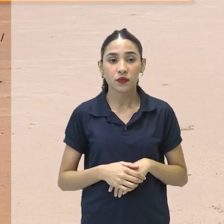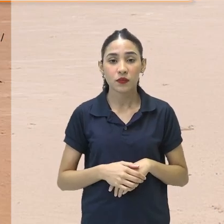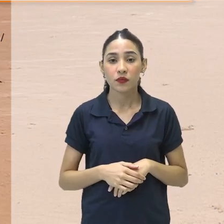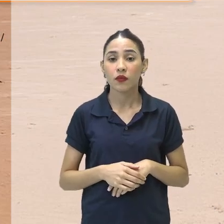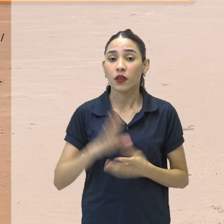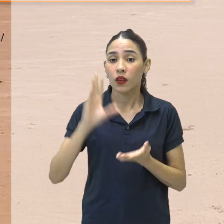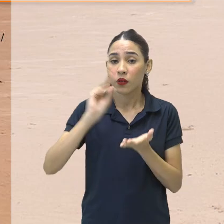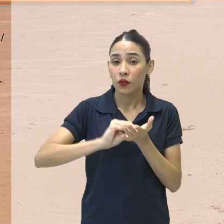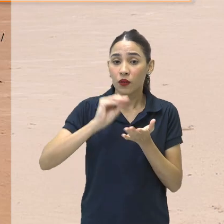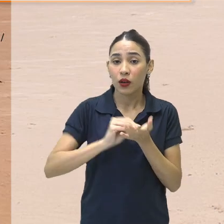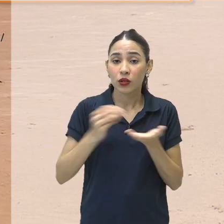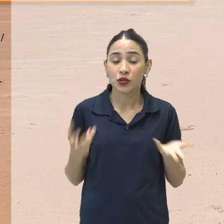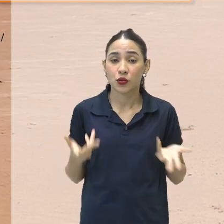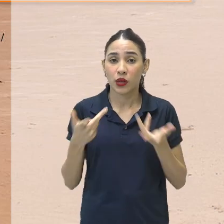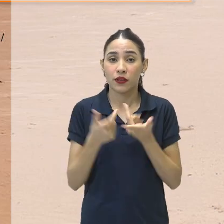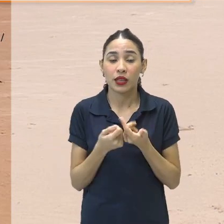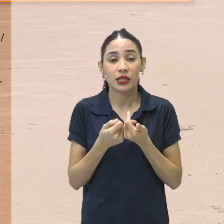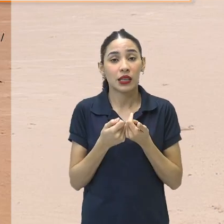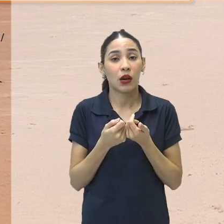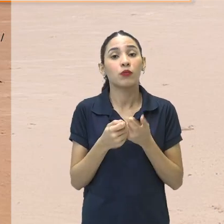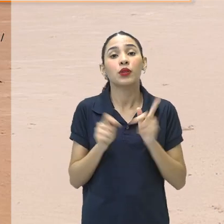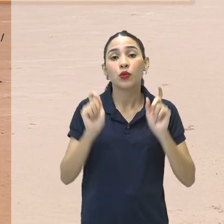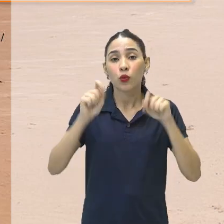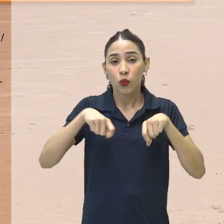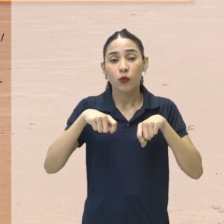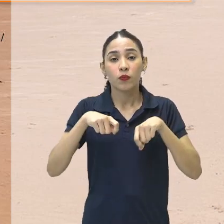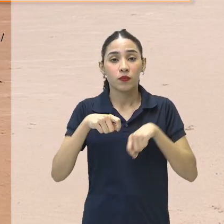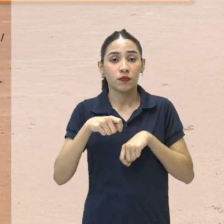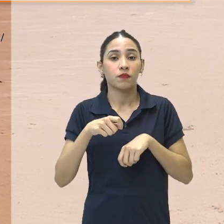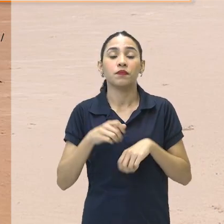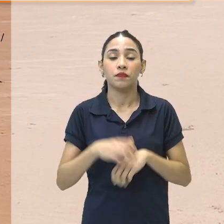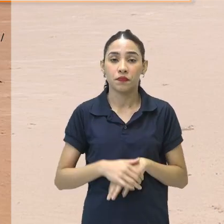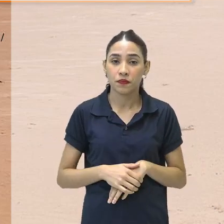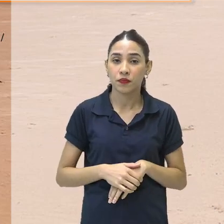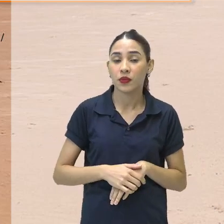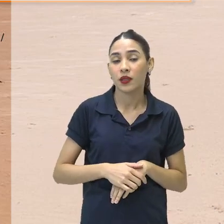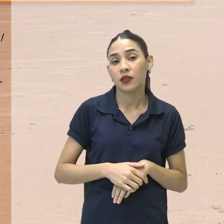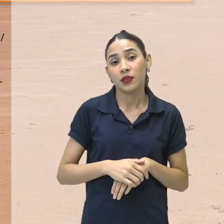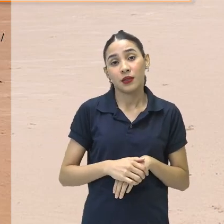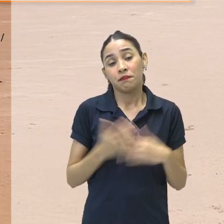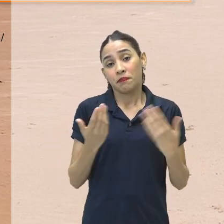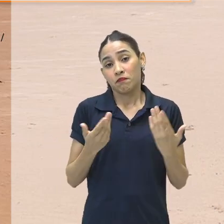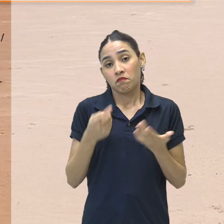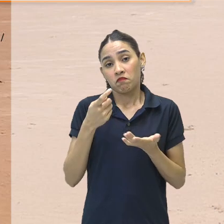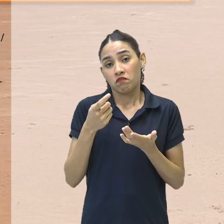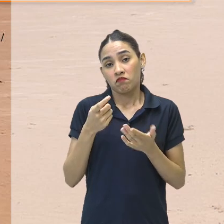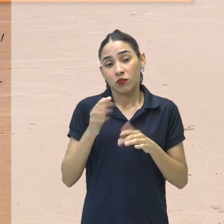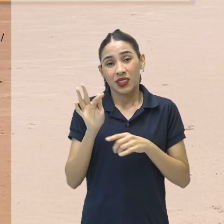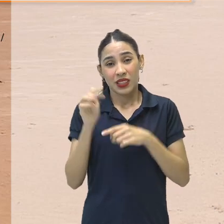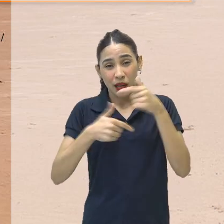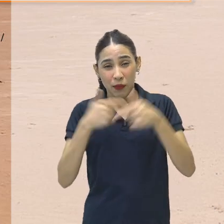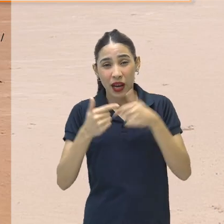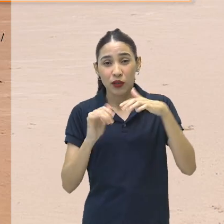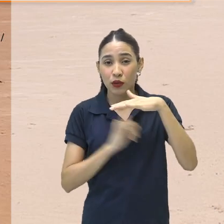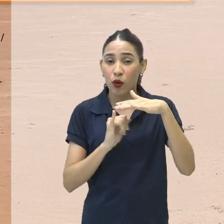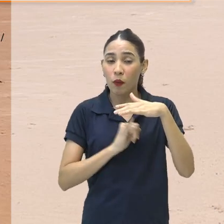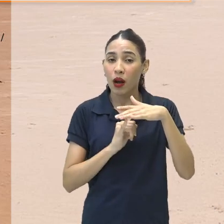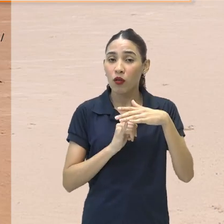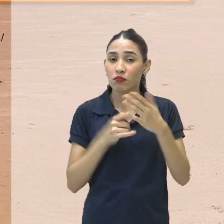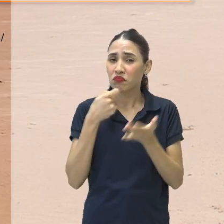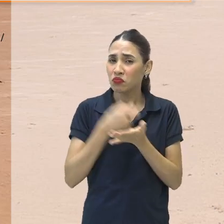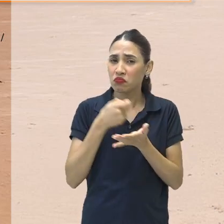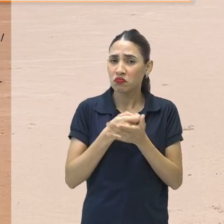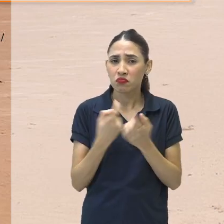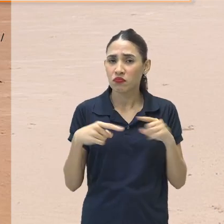a falta de qualificação e capacitação profissional. Como não é exigido, muitos desses trabalhadores têm